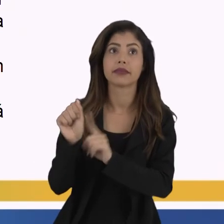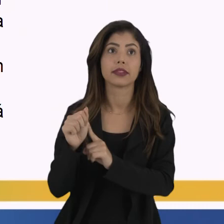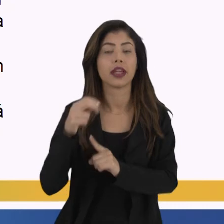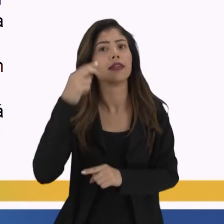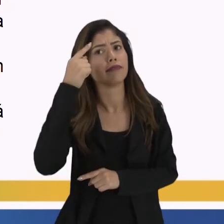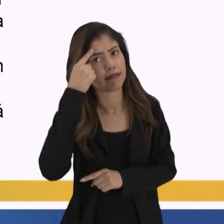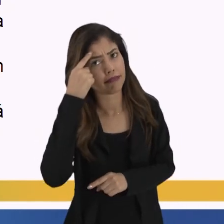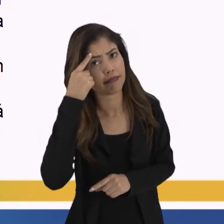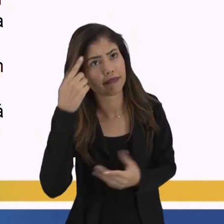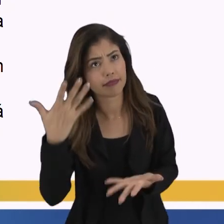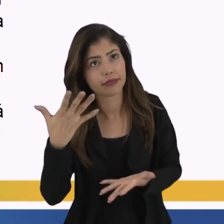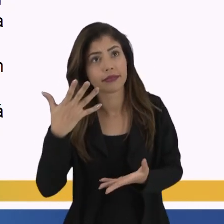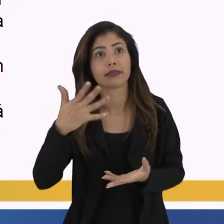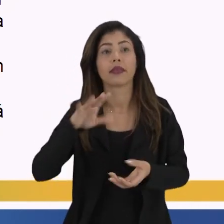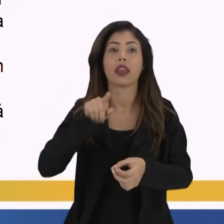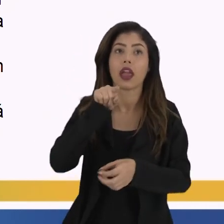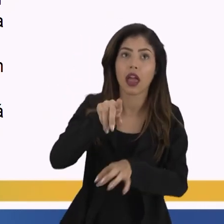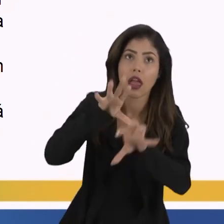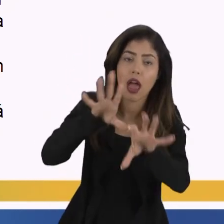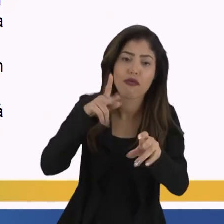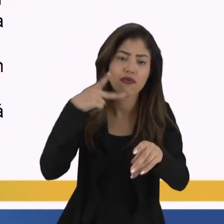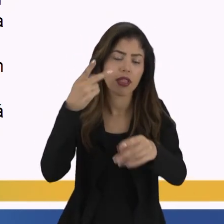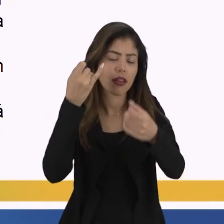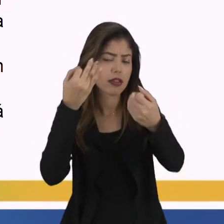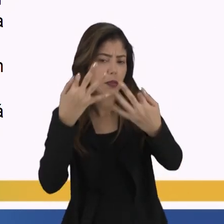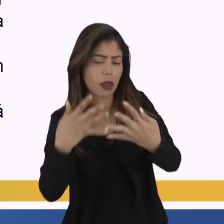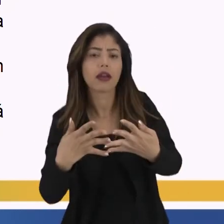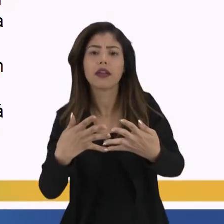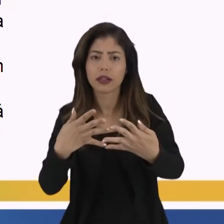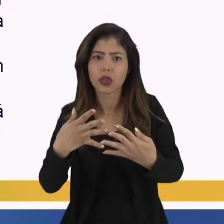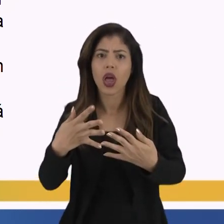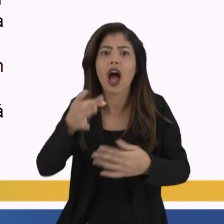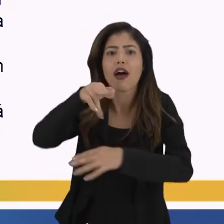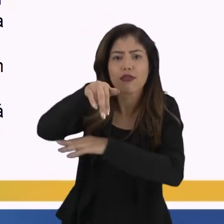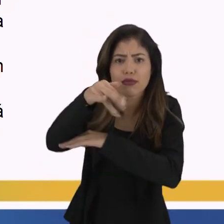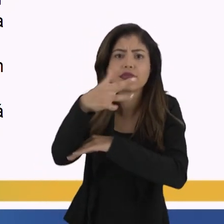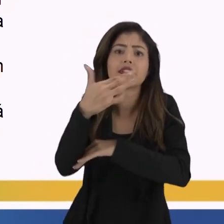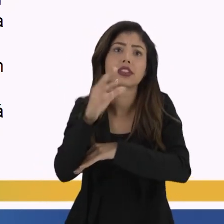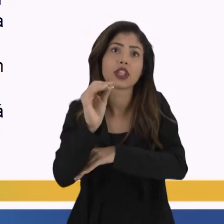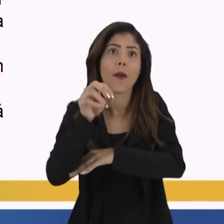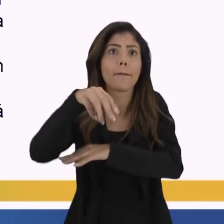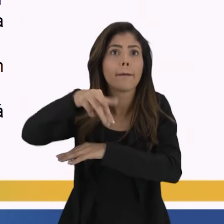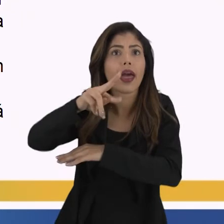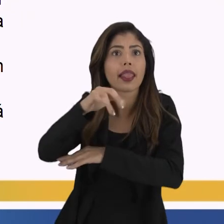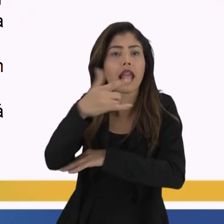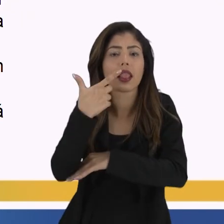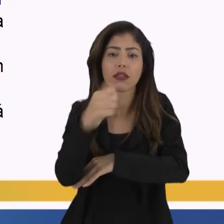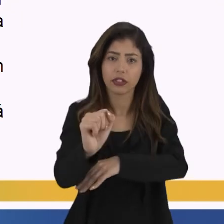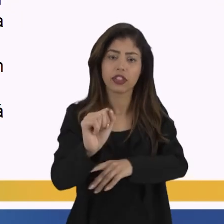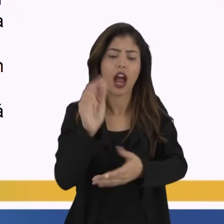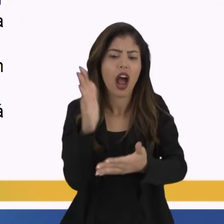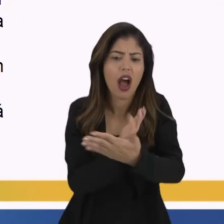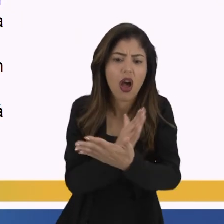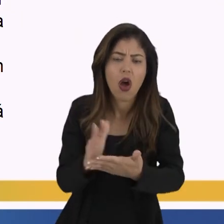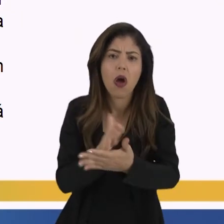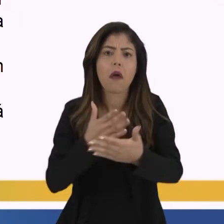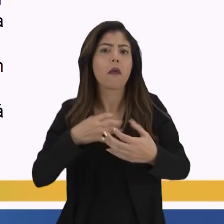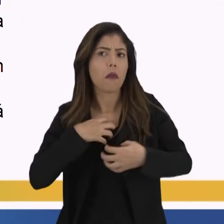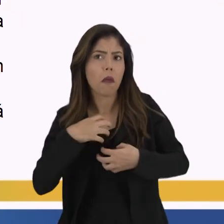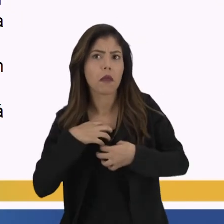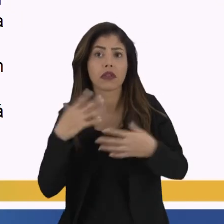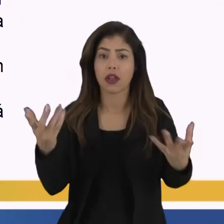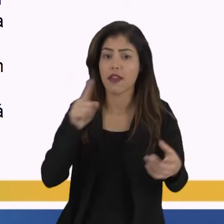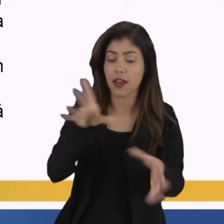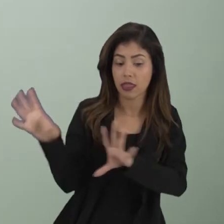as características. Nesse momento ele está falando exatamente disso, da função metalinguística. Em algum momento ele vai trazer